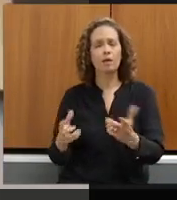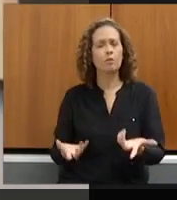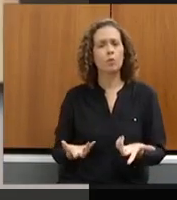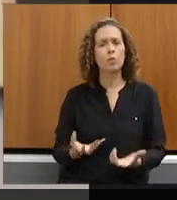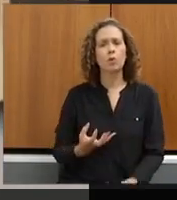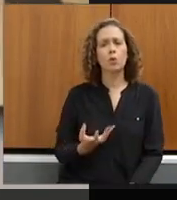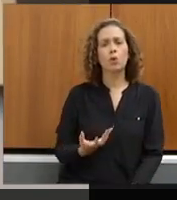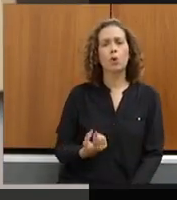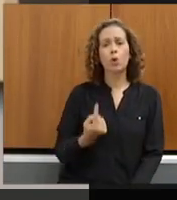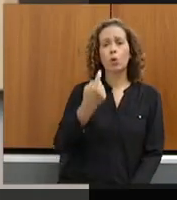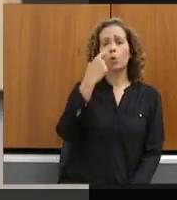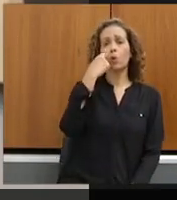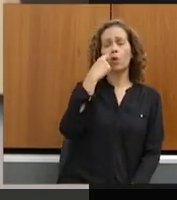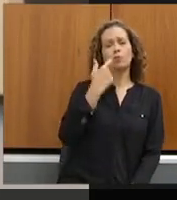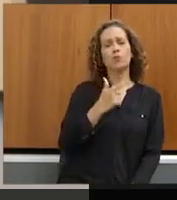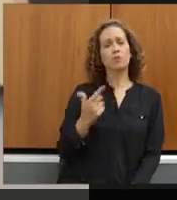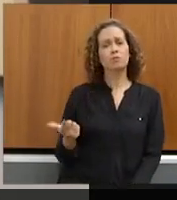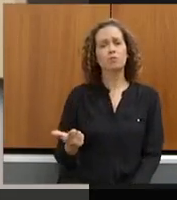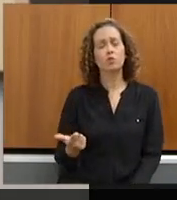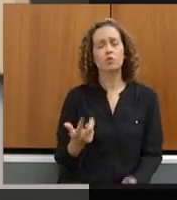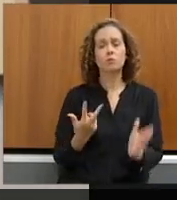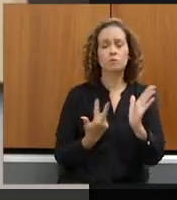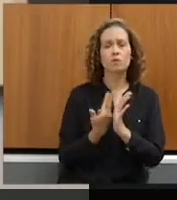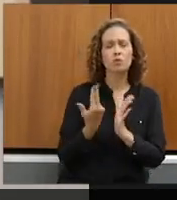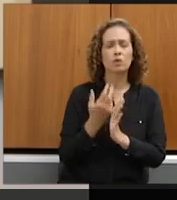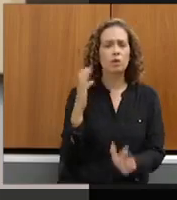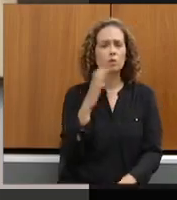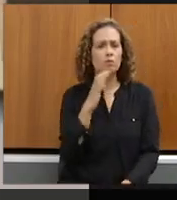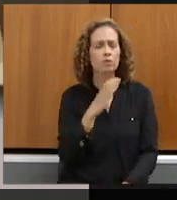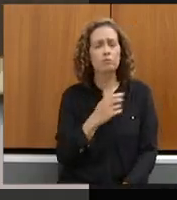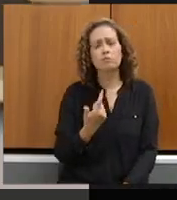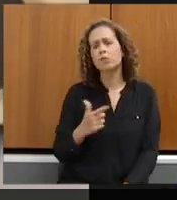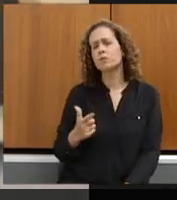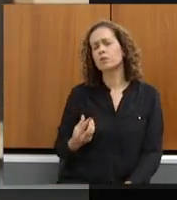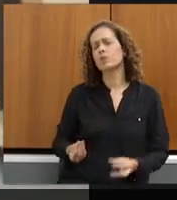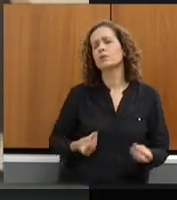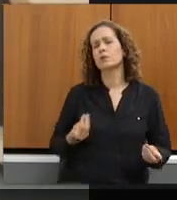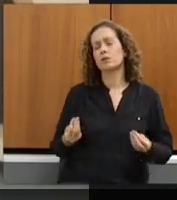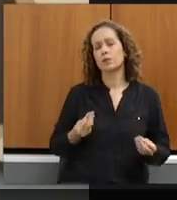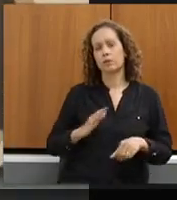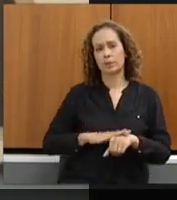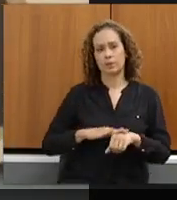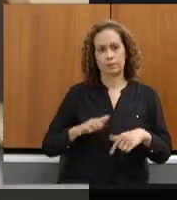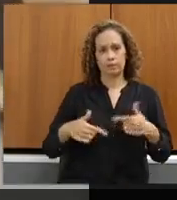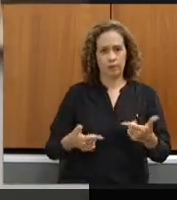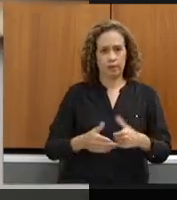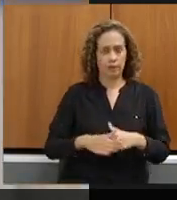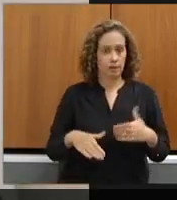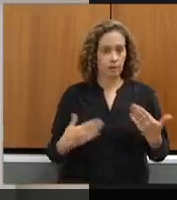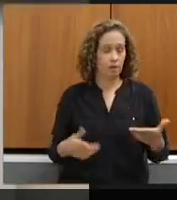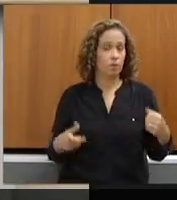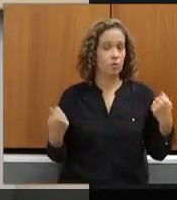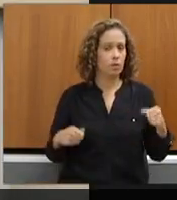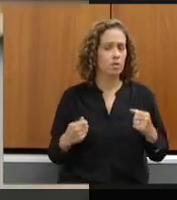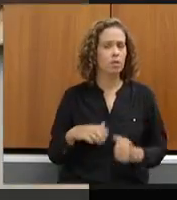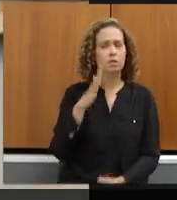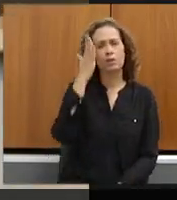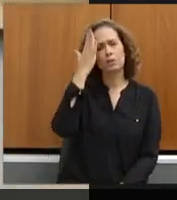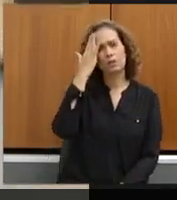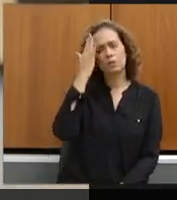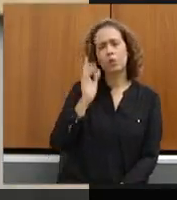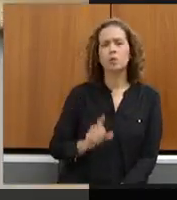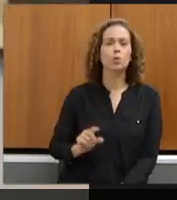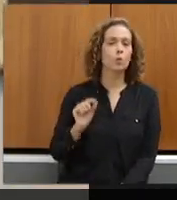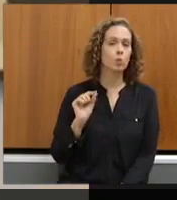ninguém nem tinha como fazer uma cirurgia de emergência alguma coisa assim então eu acho que tem que ver o seguinte é